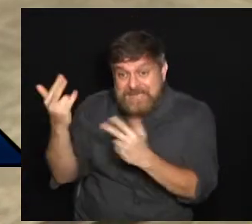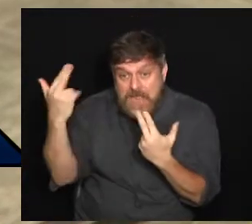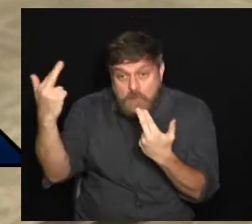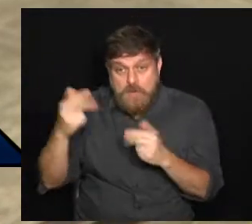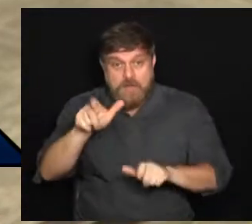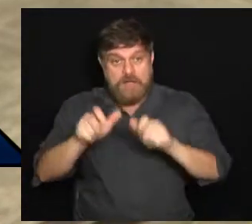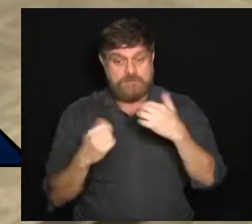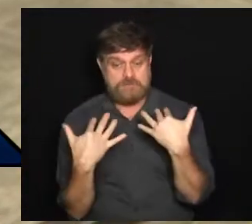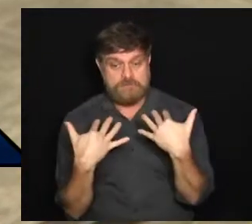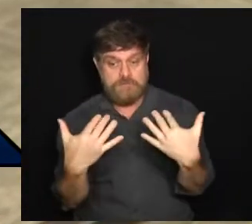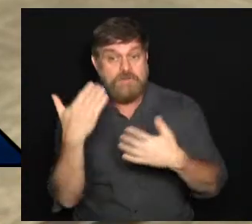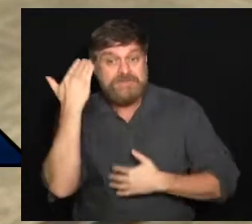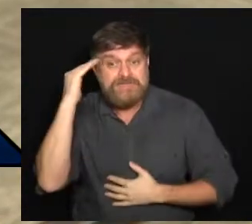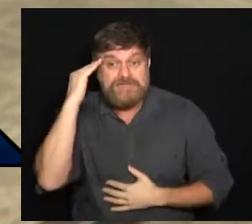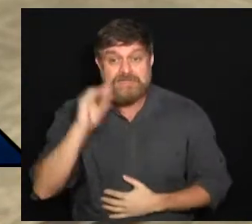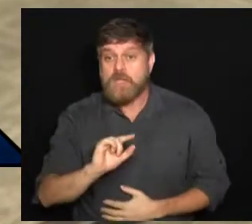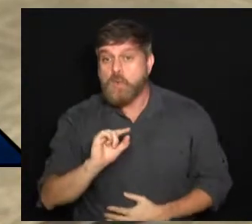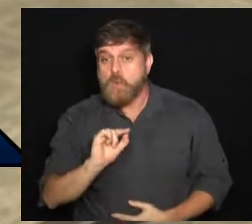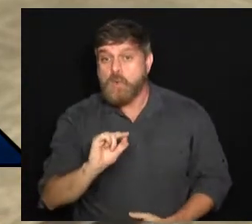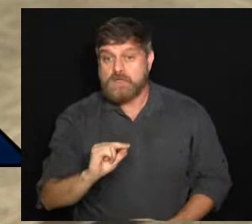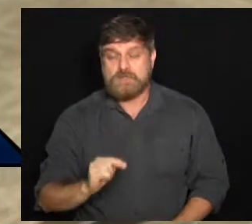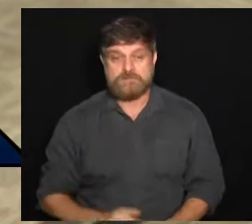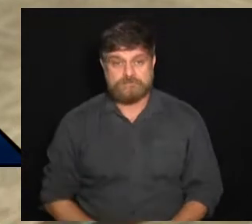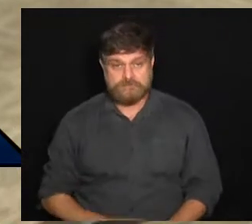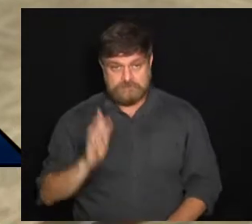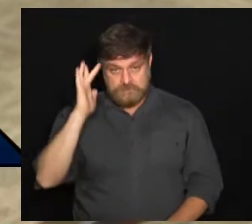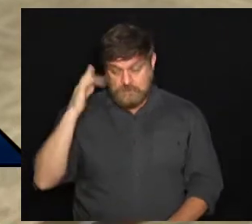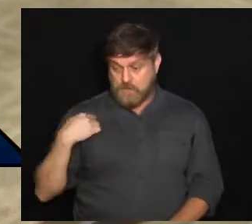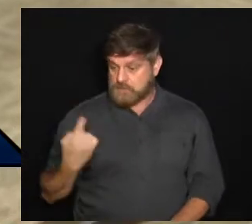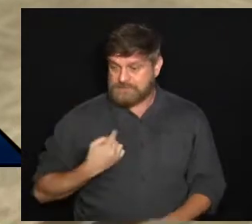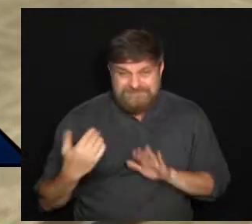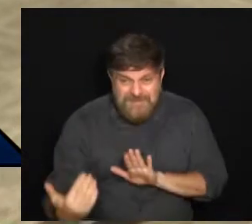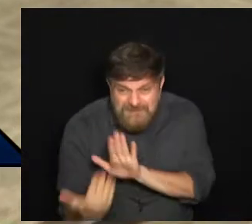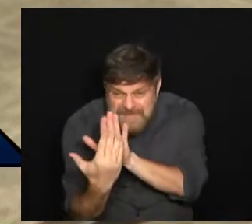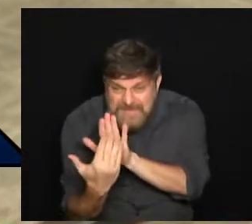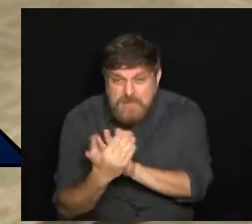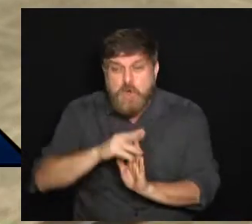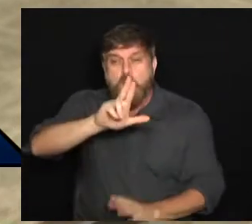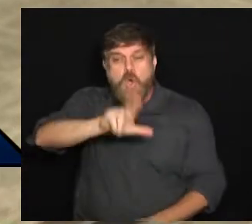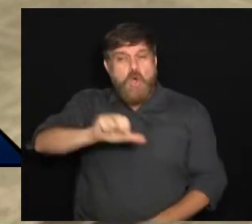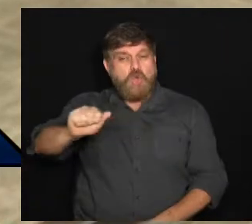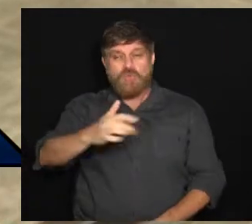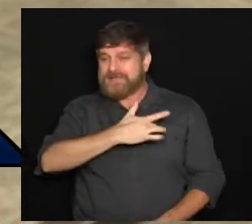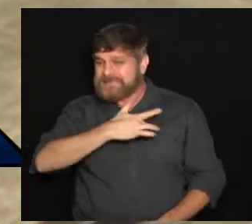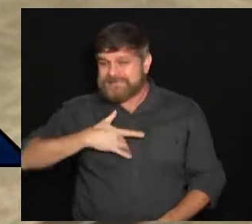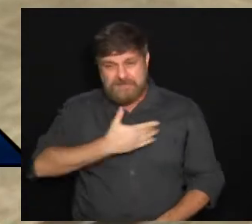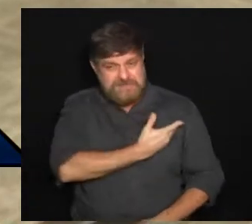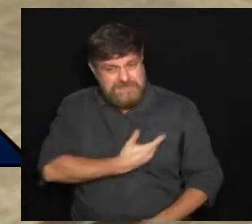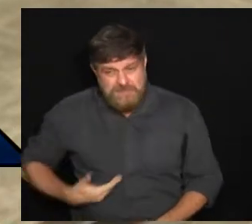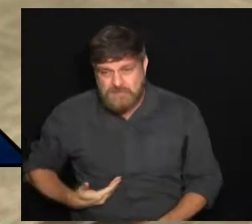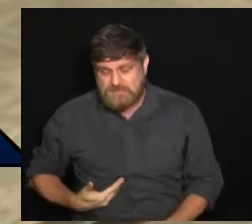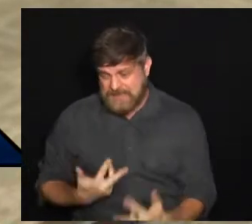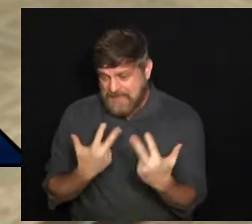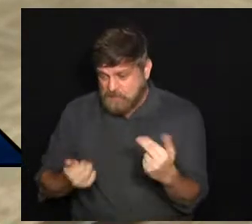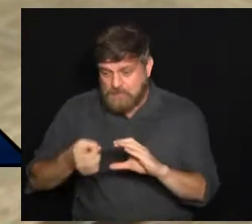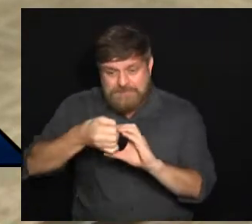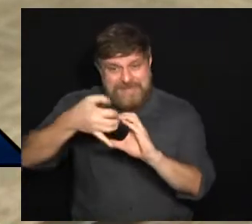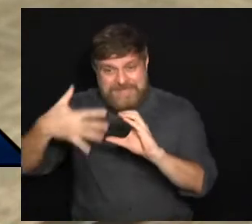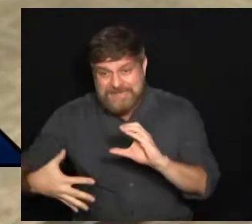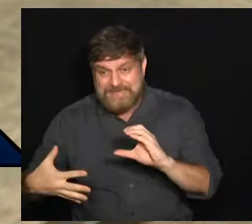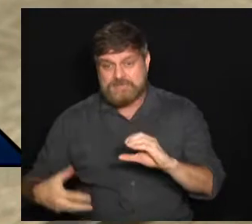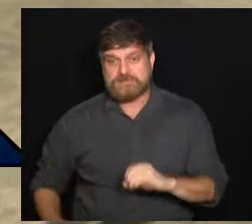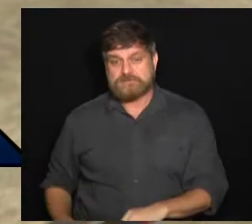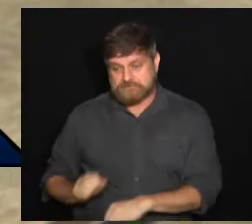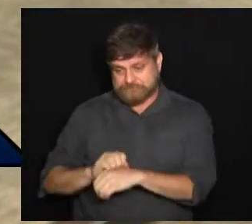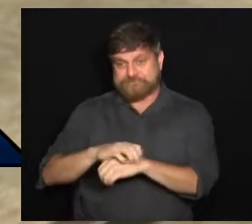assistindo, entendam uma coisa. Eu acho que nós nunca enfrentamos um problema de saúde pública com as características deste